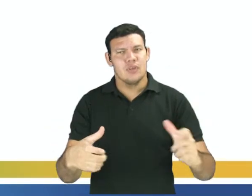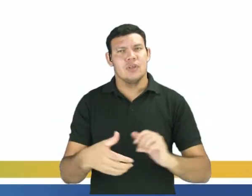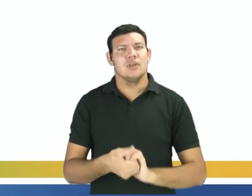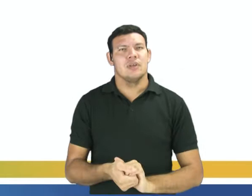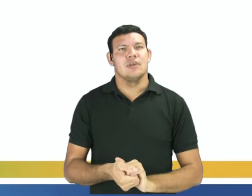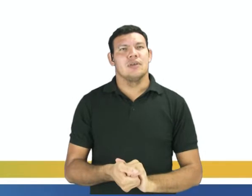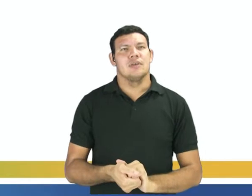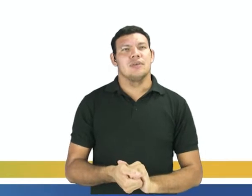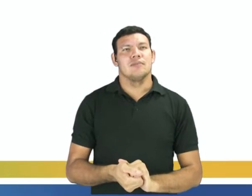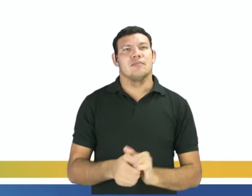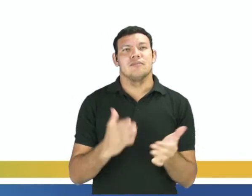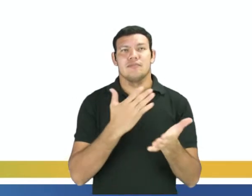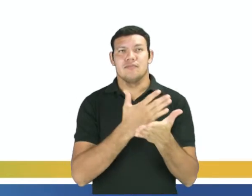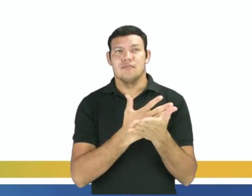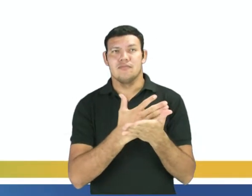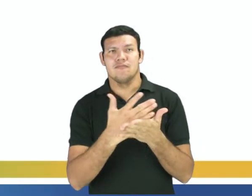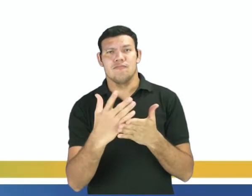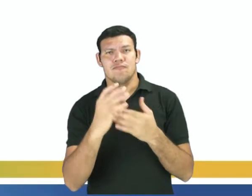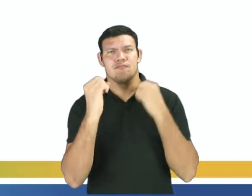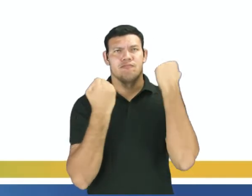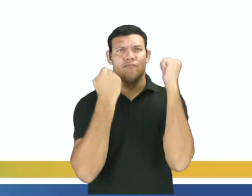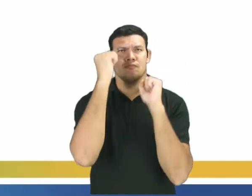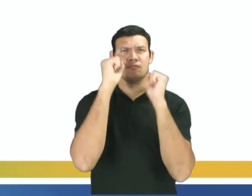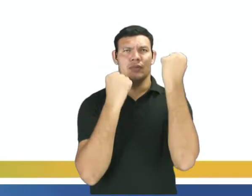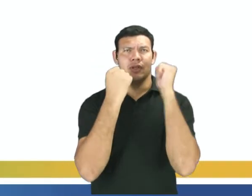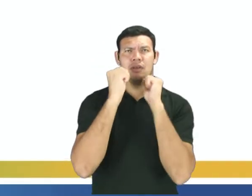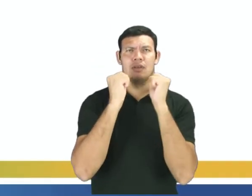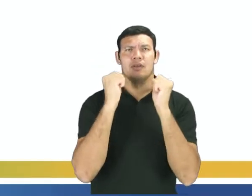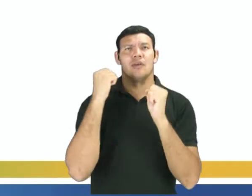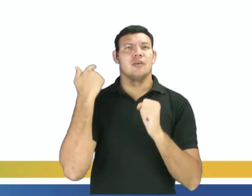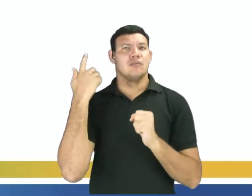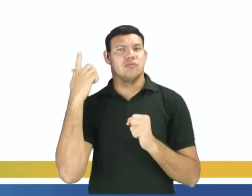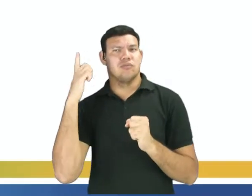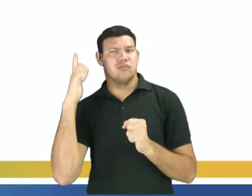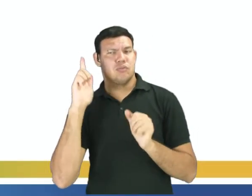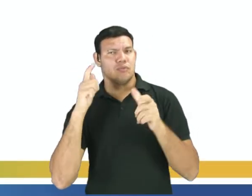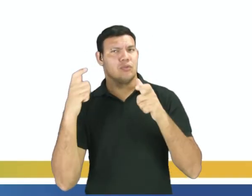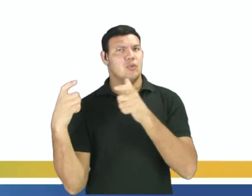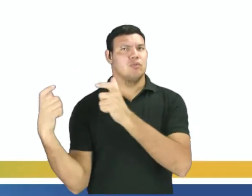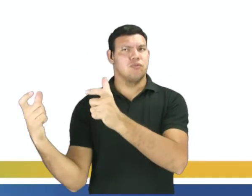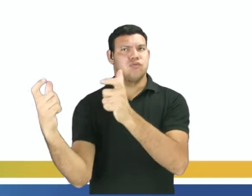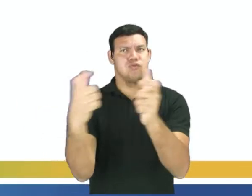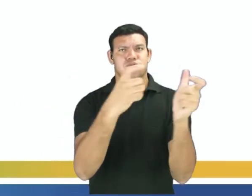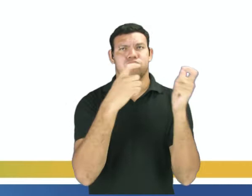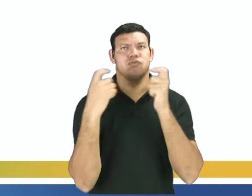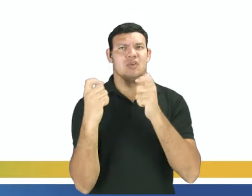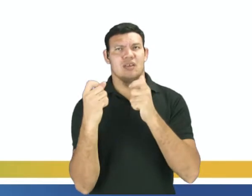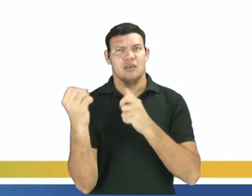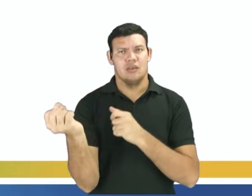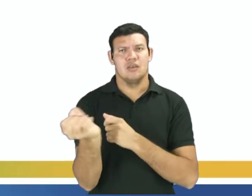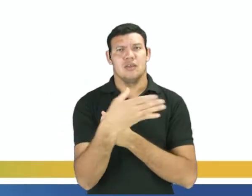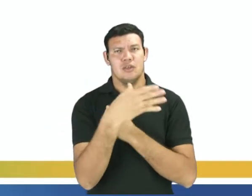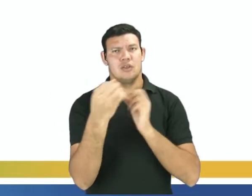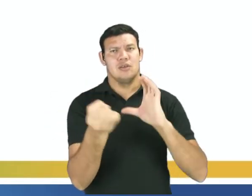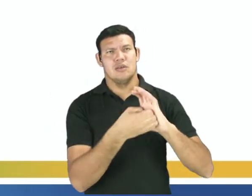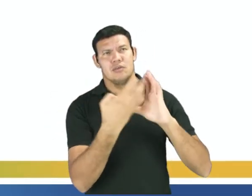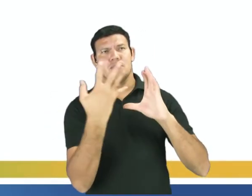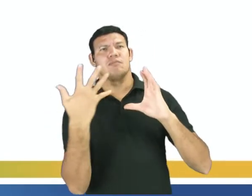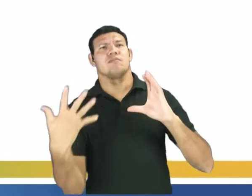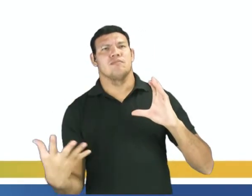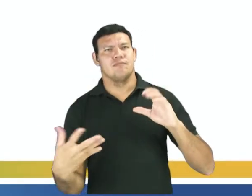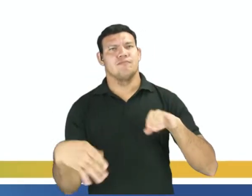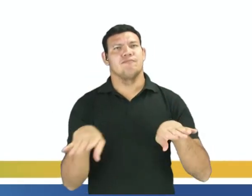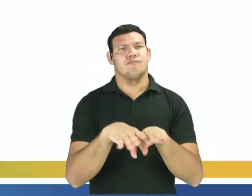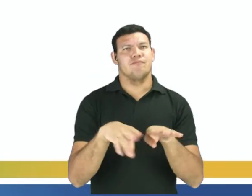da indústria, o espaço geográfico ganha novas características, bem como o uso de recursos e as